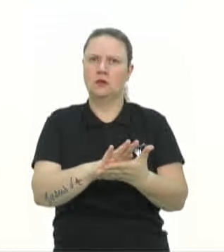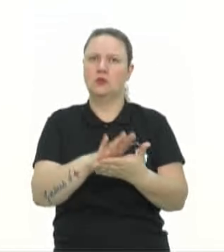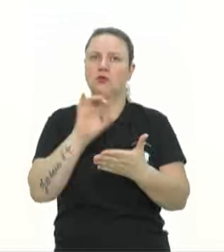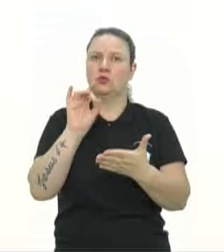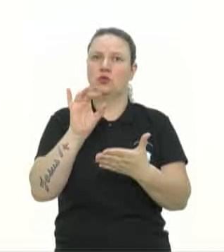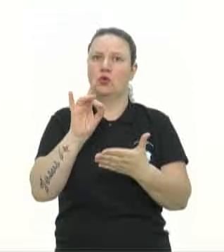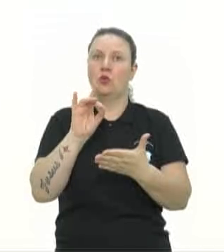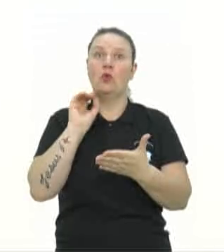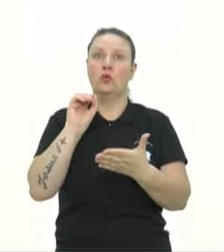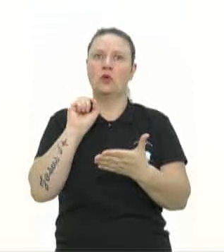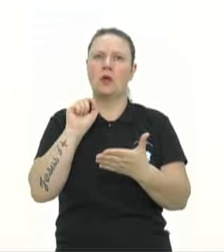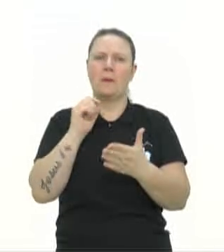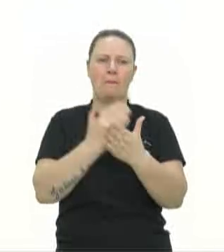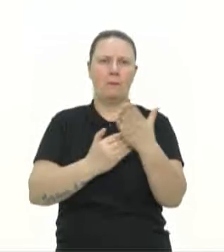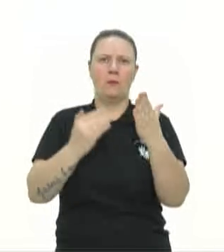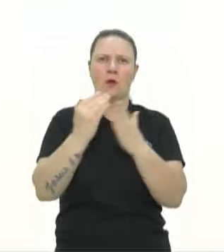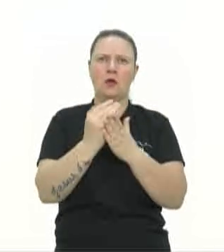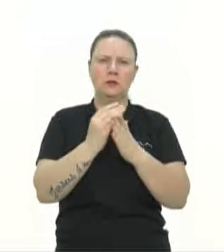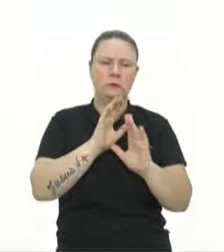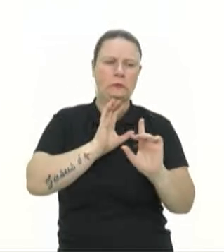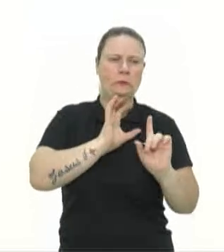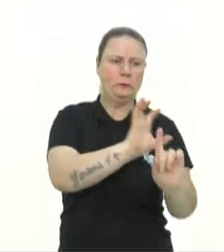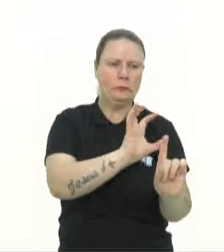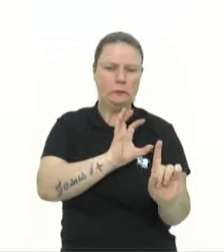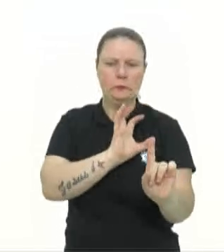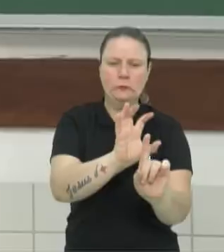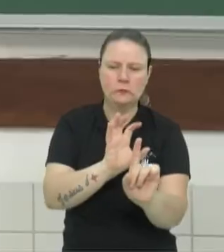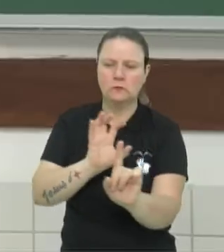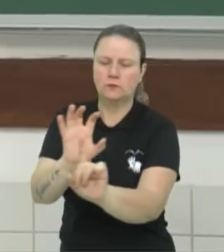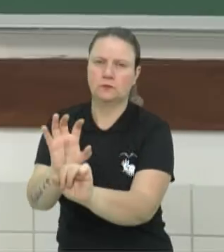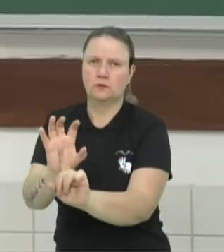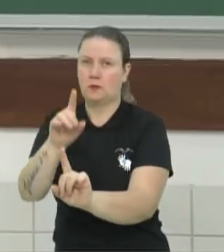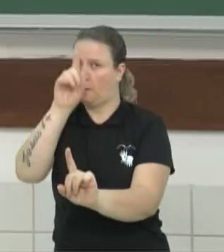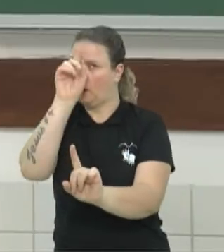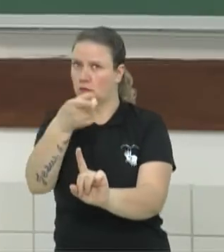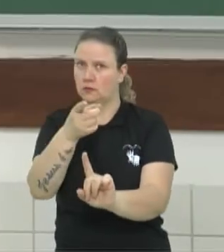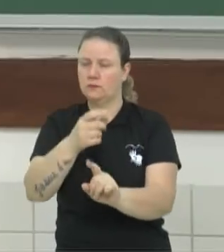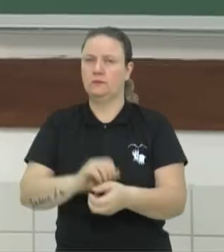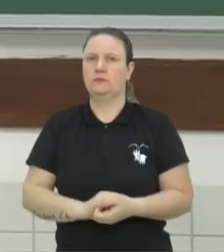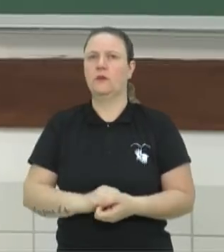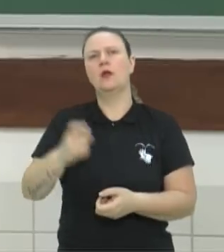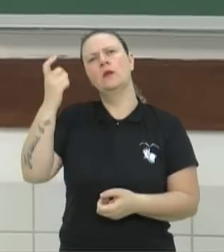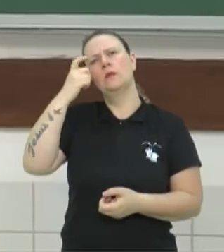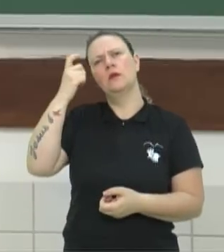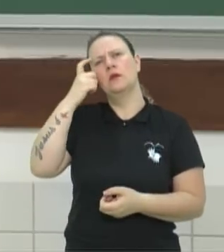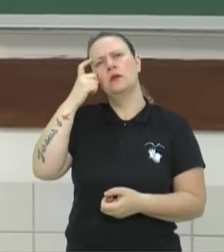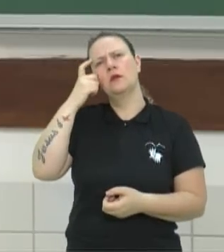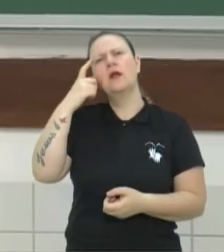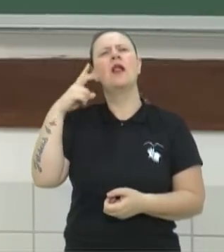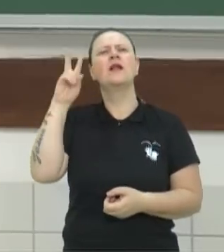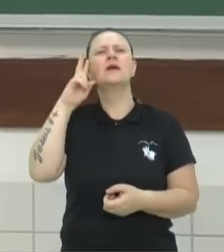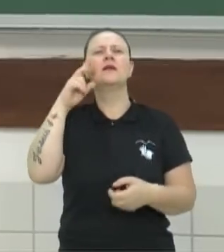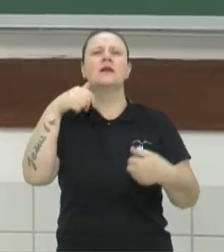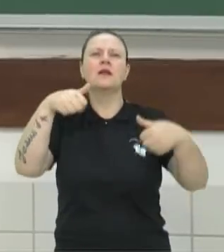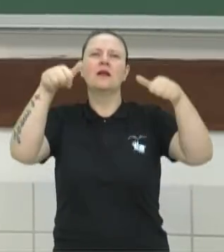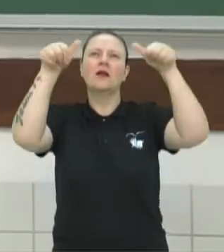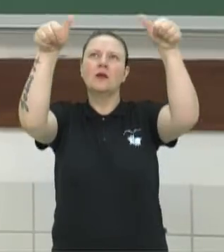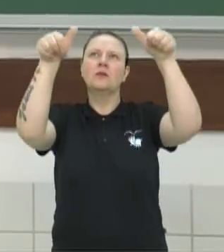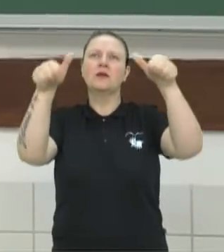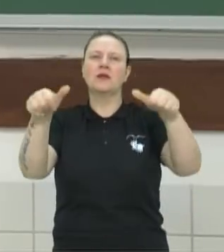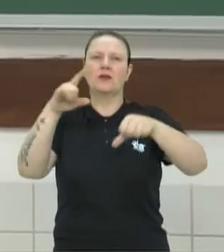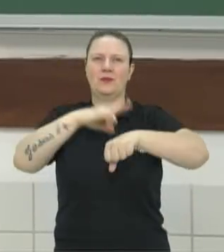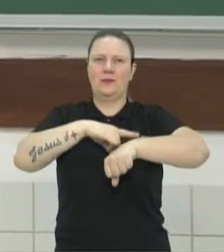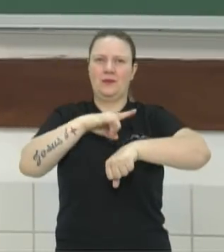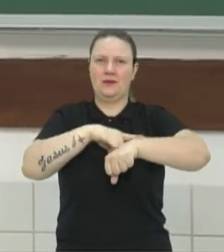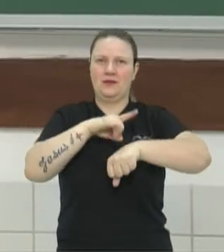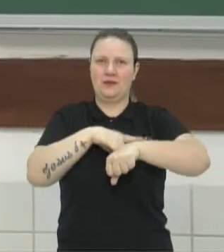prescrever, mas sobretudo de convencer e mandar fazer. Quero que você pense um pouquinho na plaquinha do banheiro. Já viu na sua escola, ou